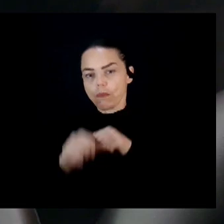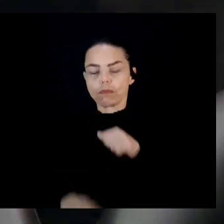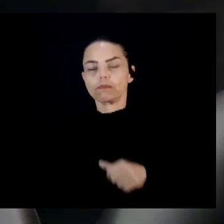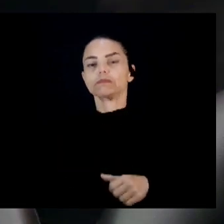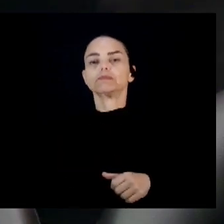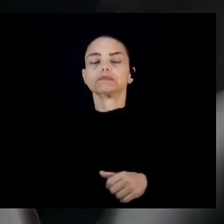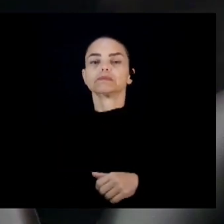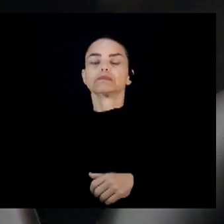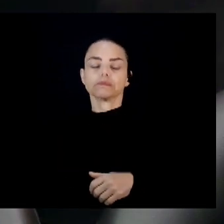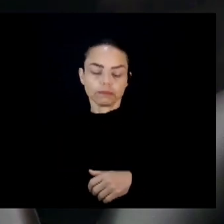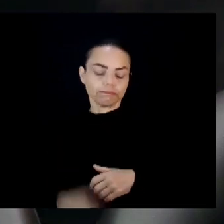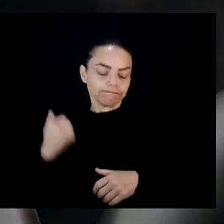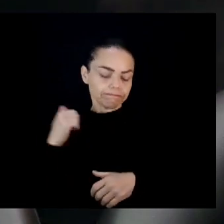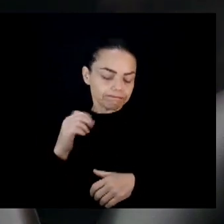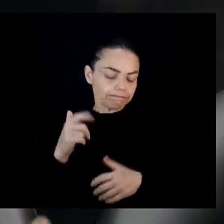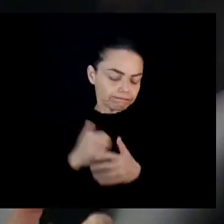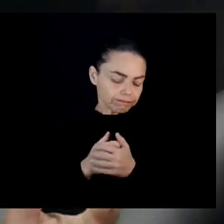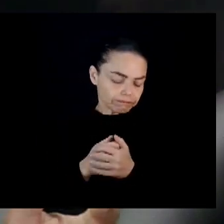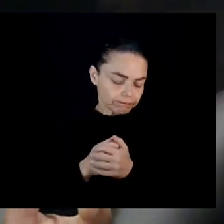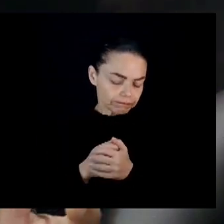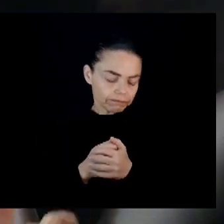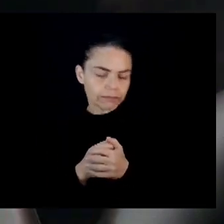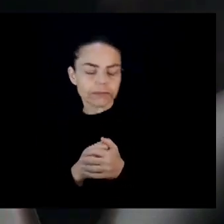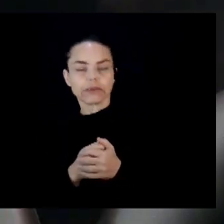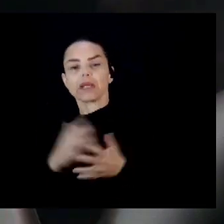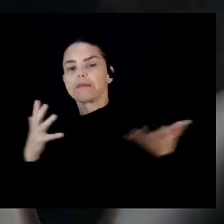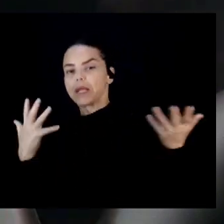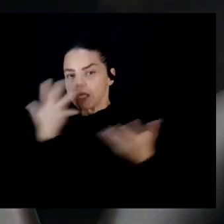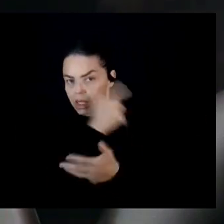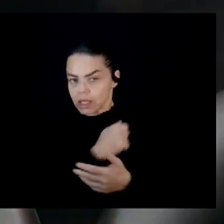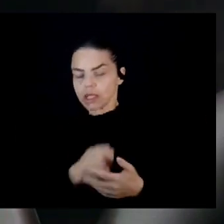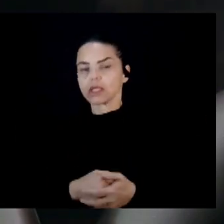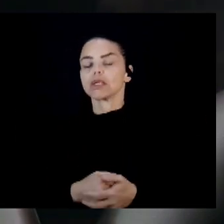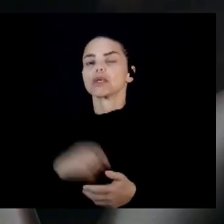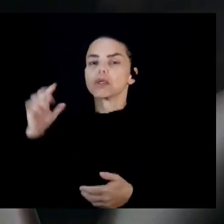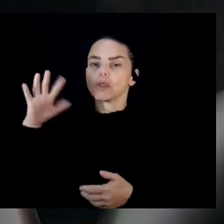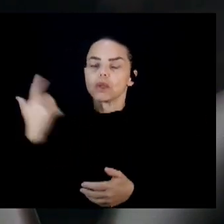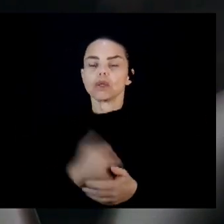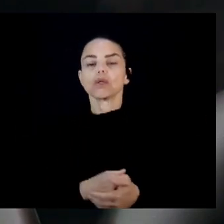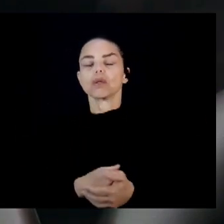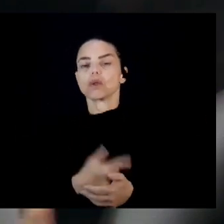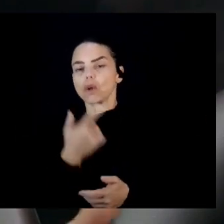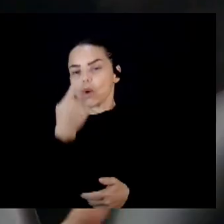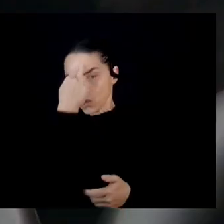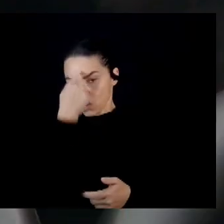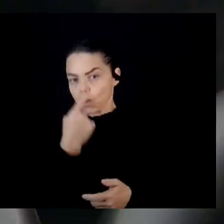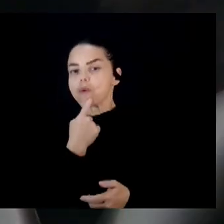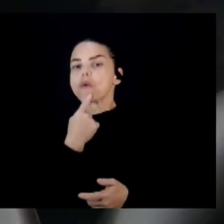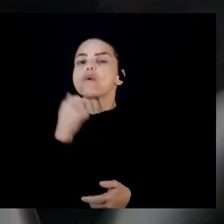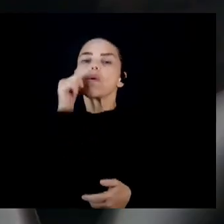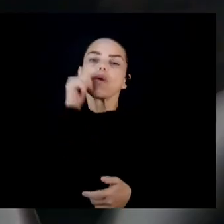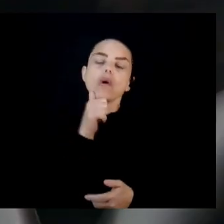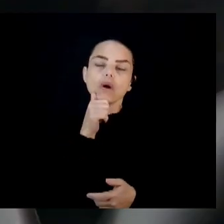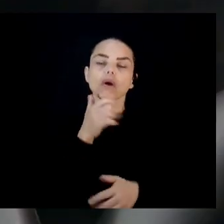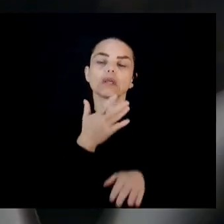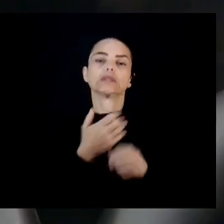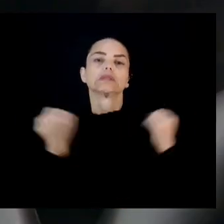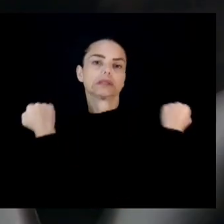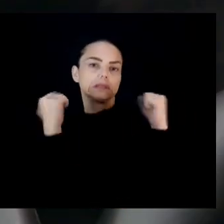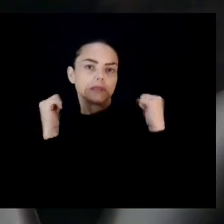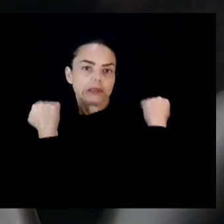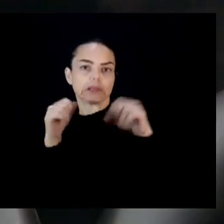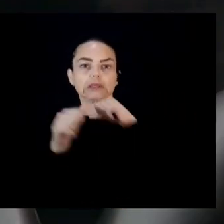sendo maior, muito além da estética. Então isso acontece muito com esse perfil de mulher que você citou. E aí o treino muda totalmente